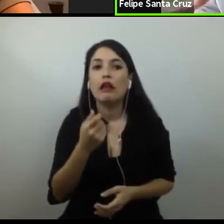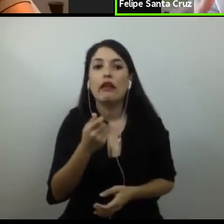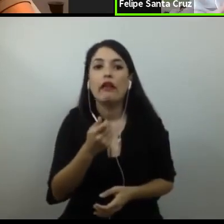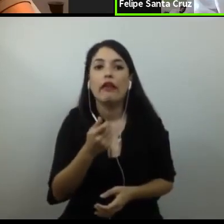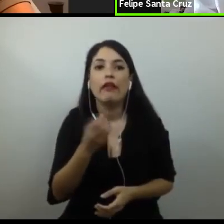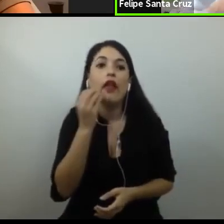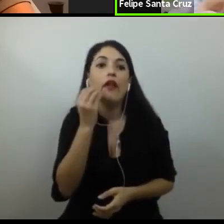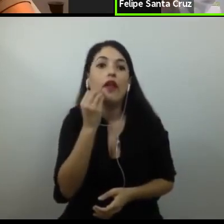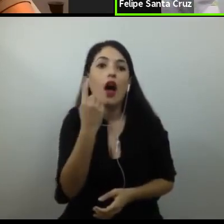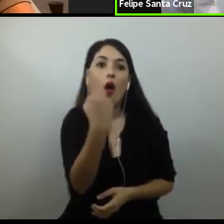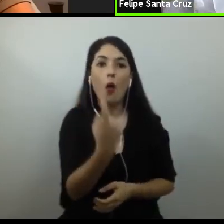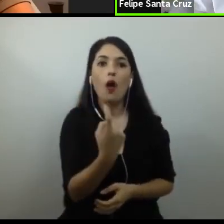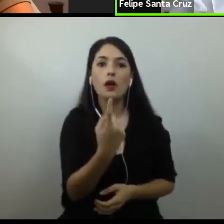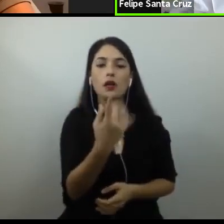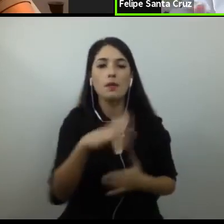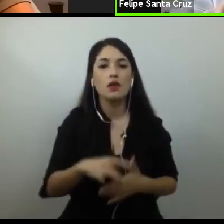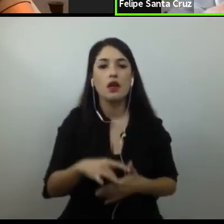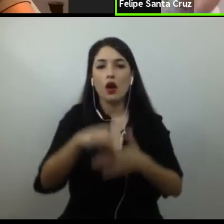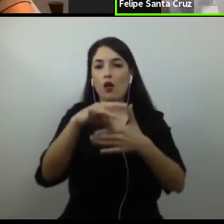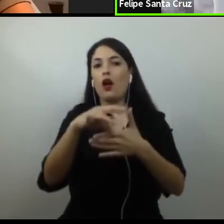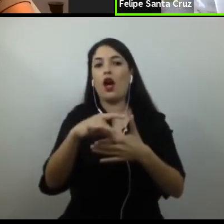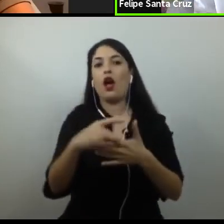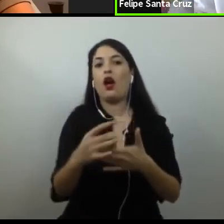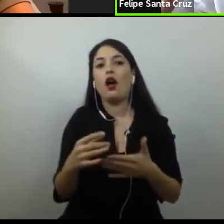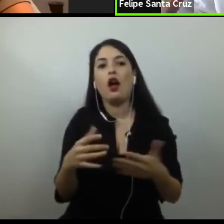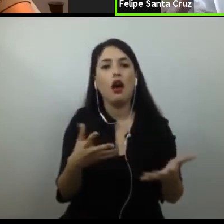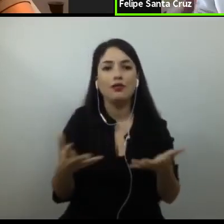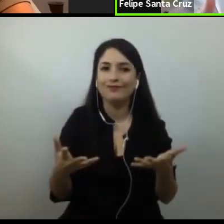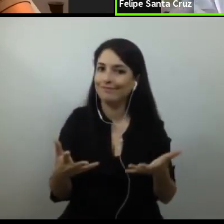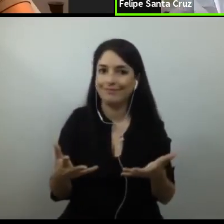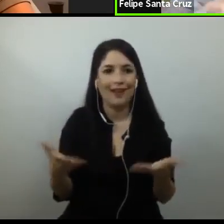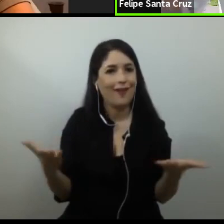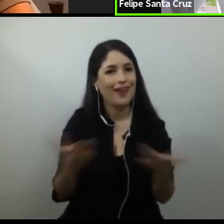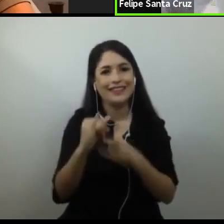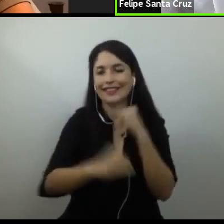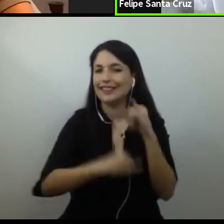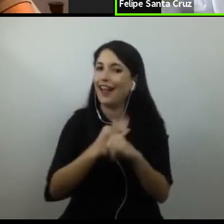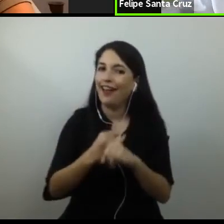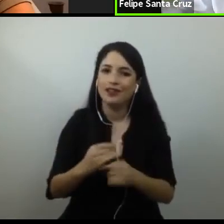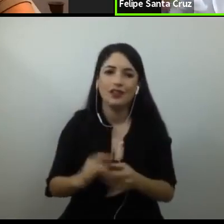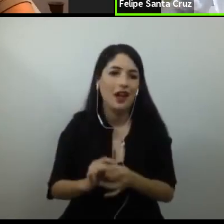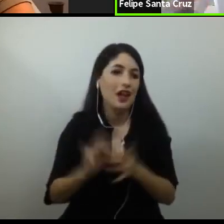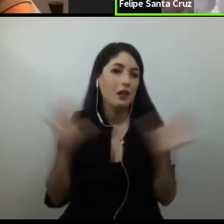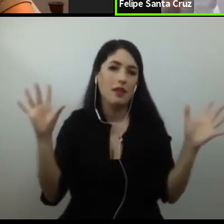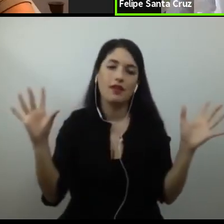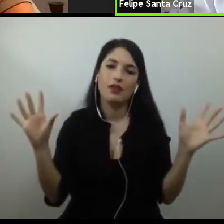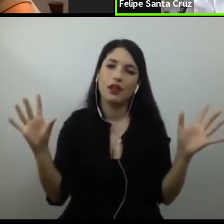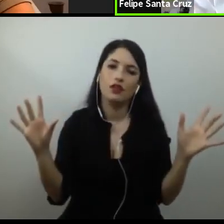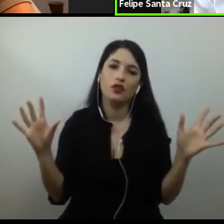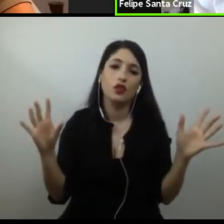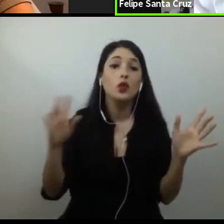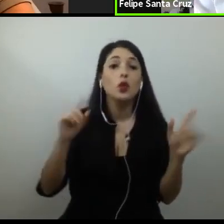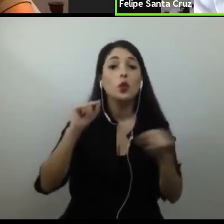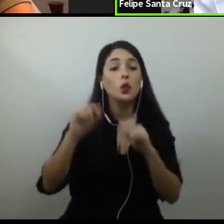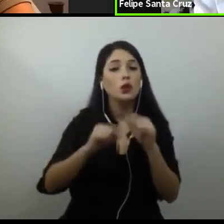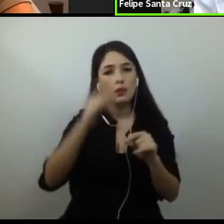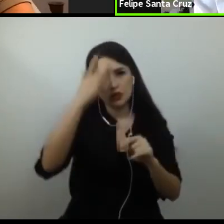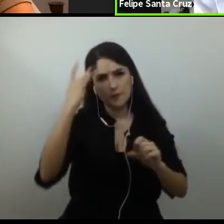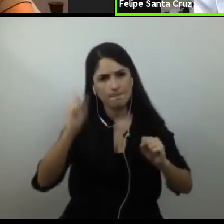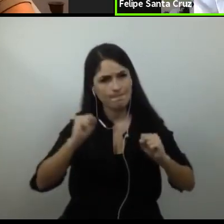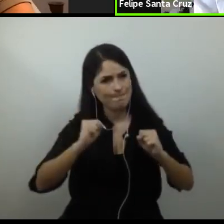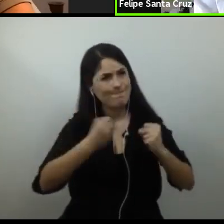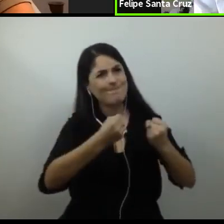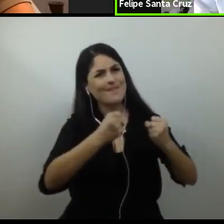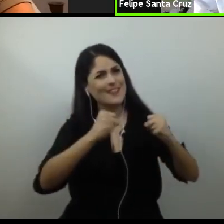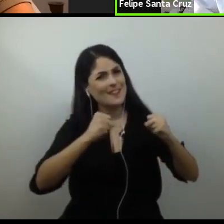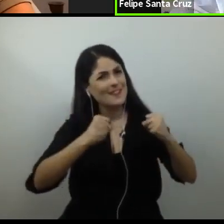até porque nós estamos vivendo a era da internet, da liberdade. O que há de melhor no campo dos que resistem a esse projeto